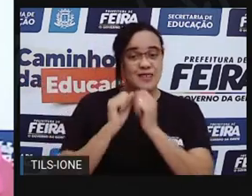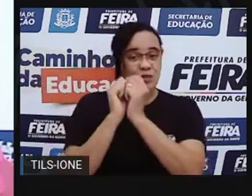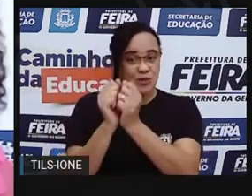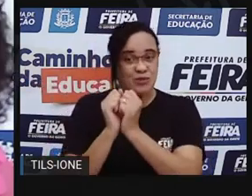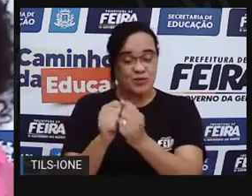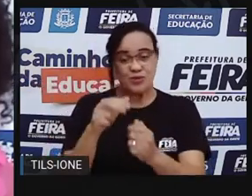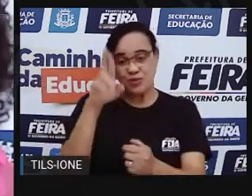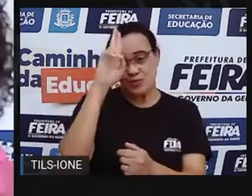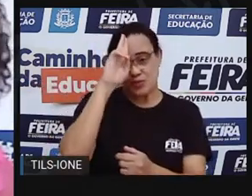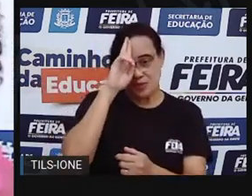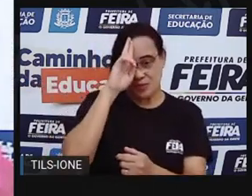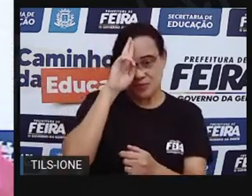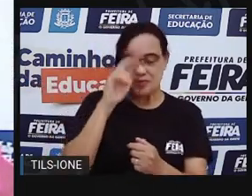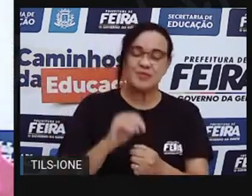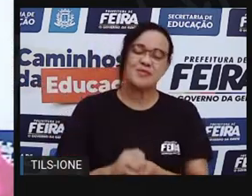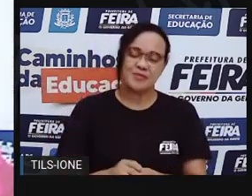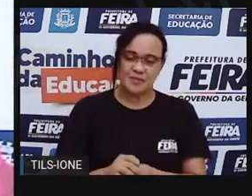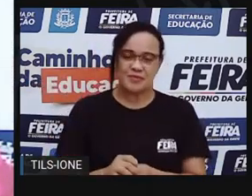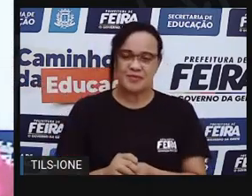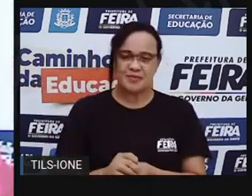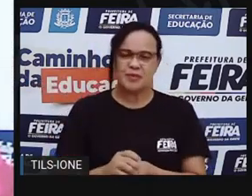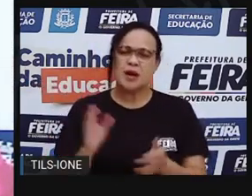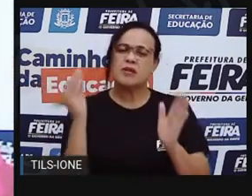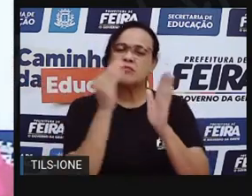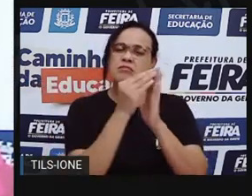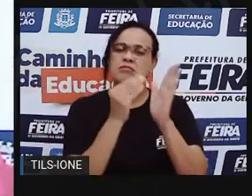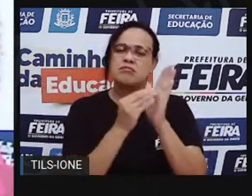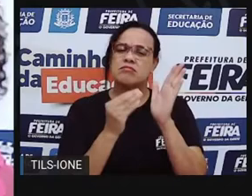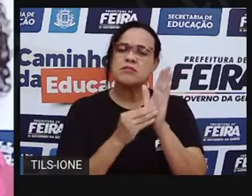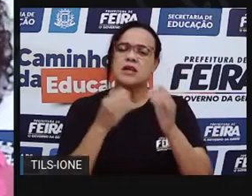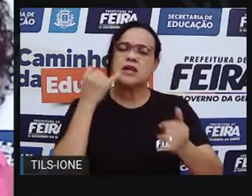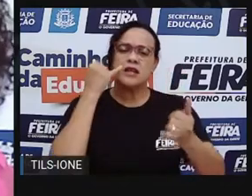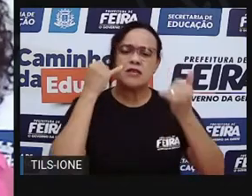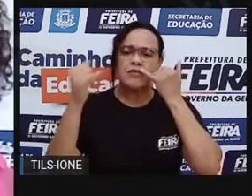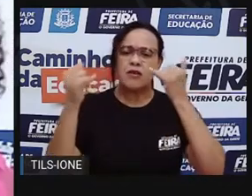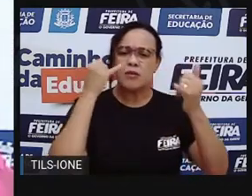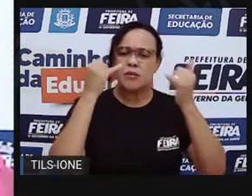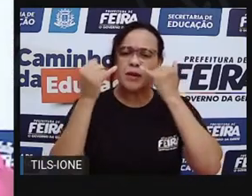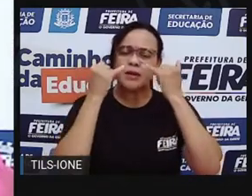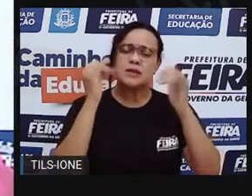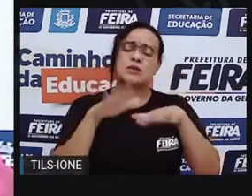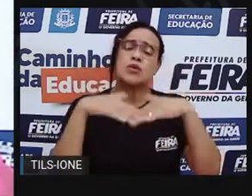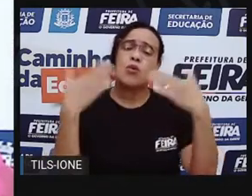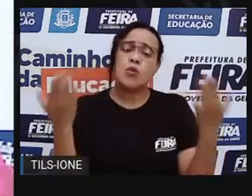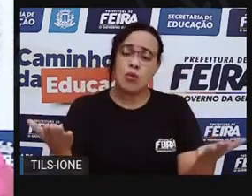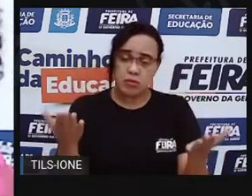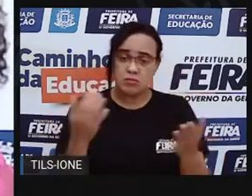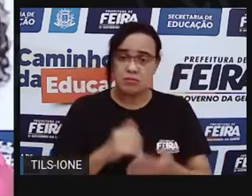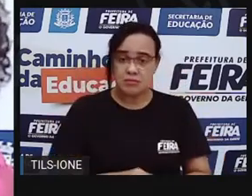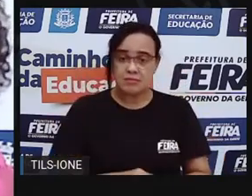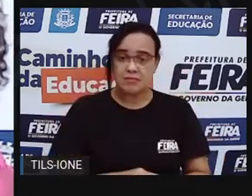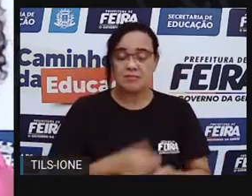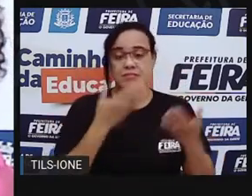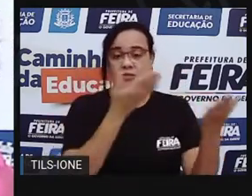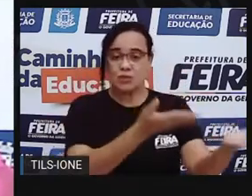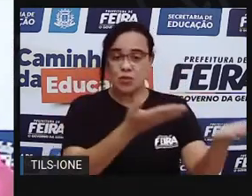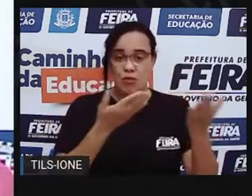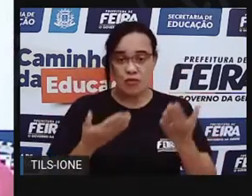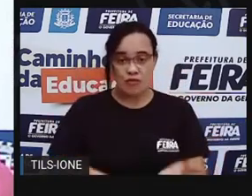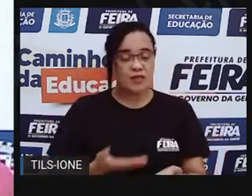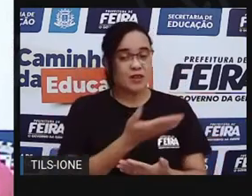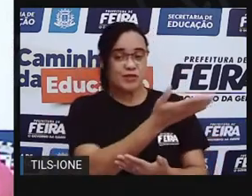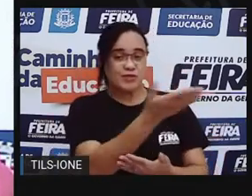Que delícia. Aí eu vou colocar o quê aqui? Vou colocar assim, ó. Convite para